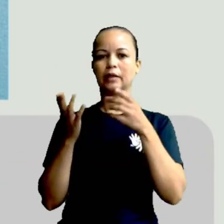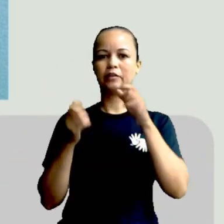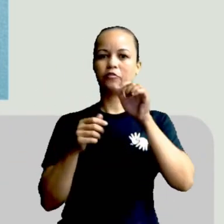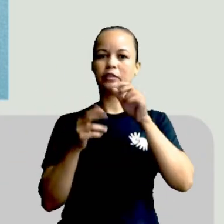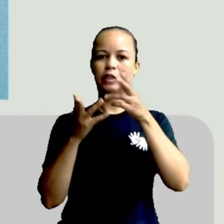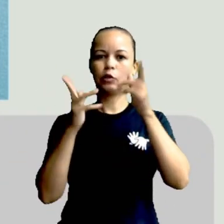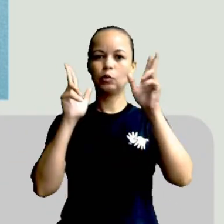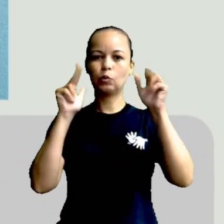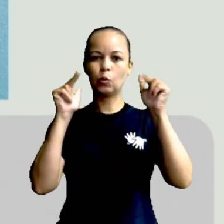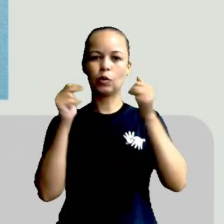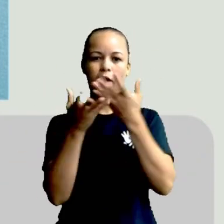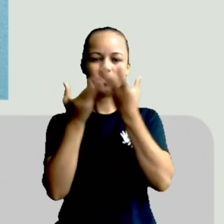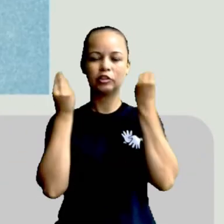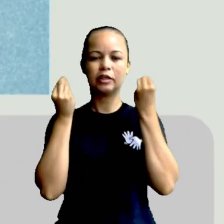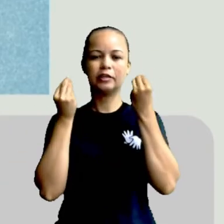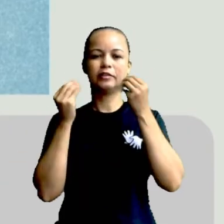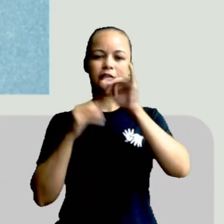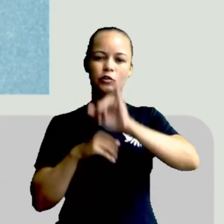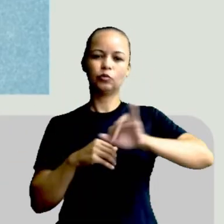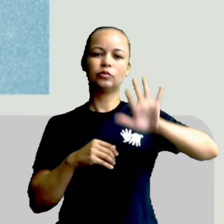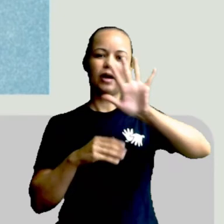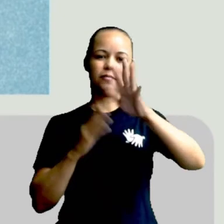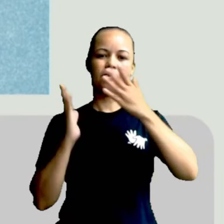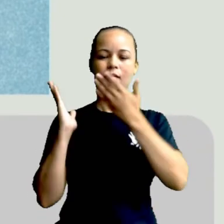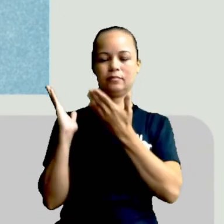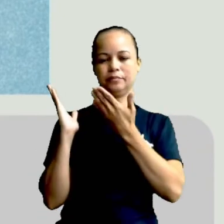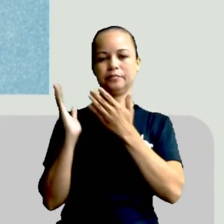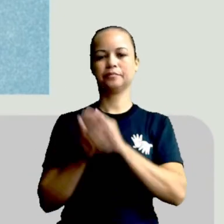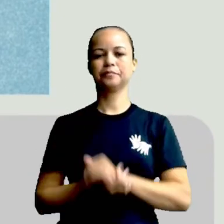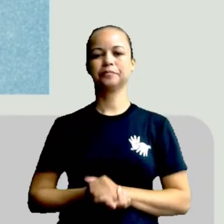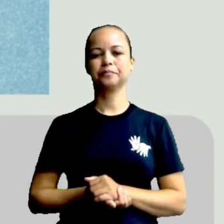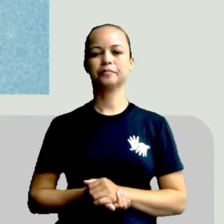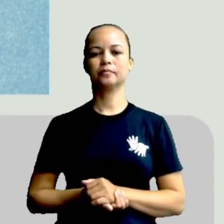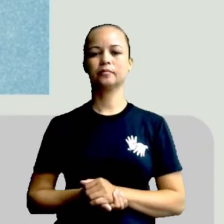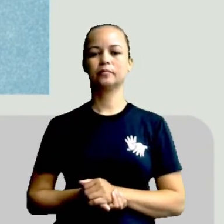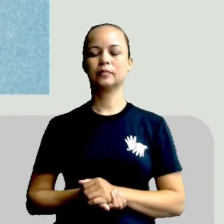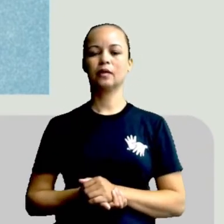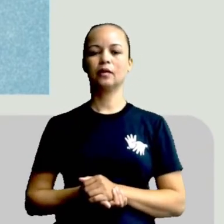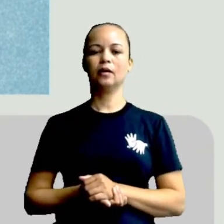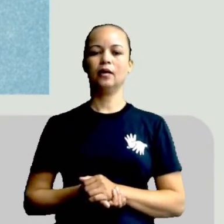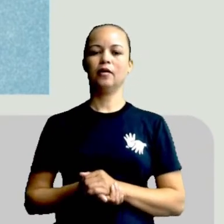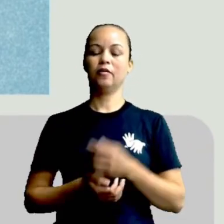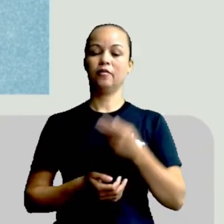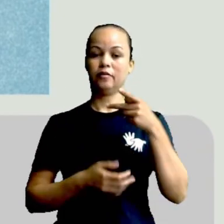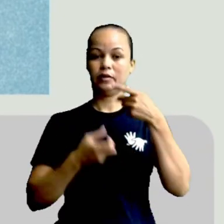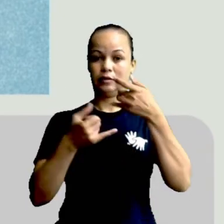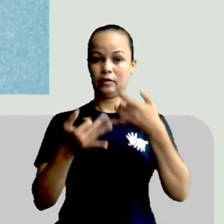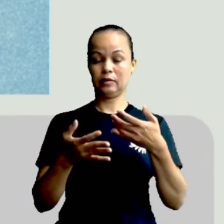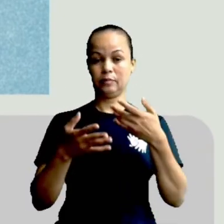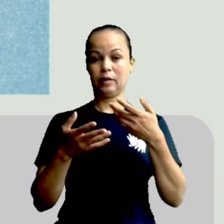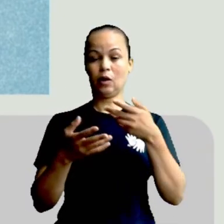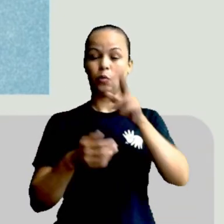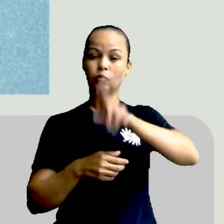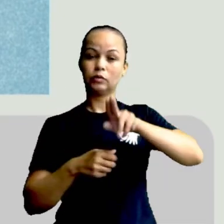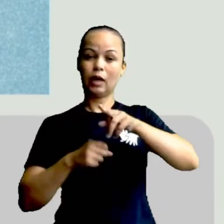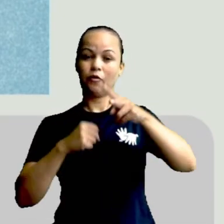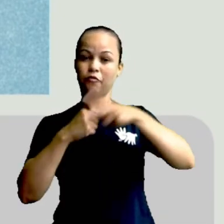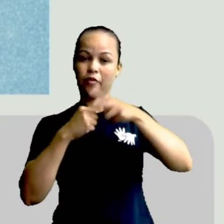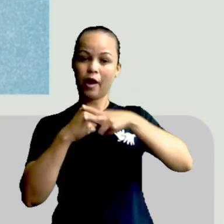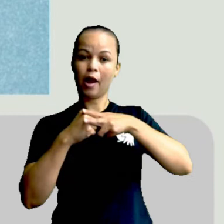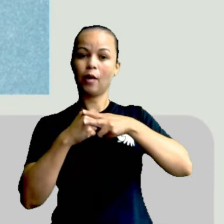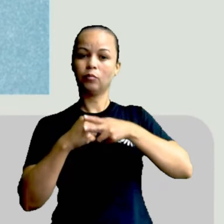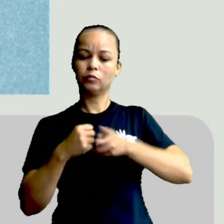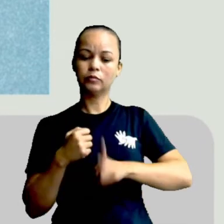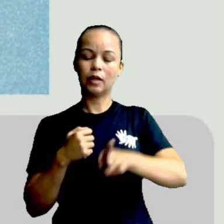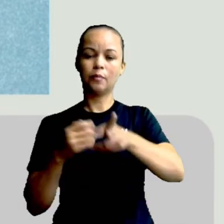para você não esquecer do uso facultativo da crase dica para saber se atrasa é utilizada nos verbo